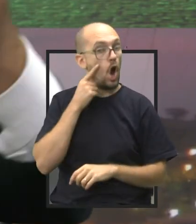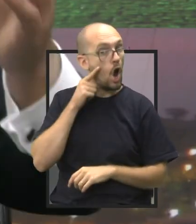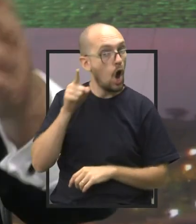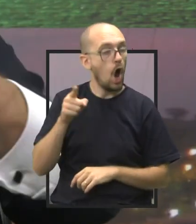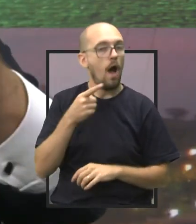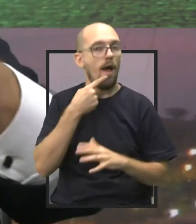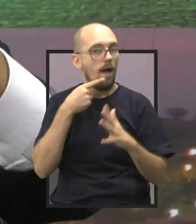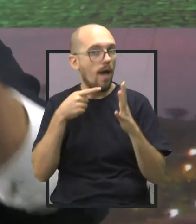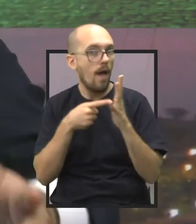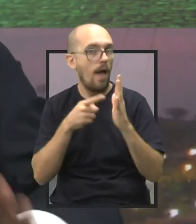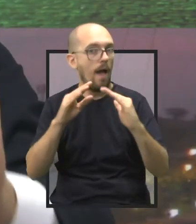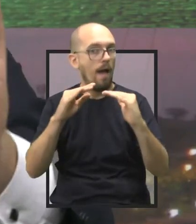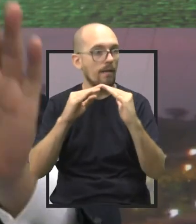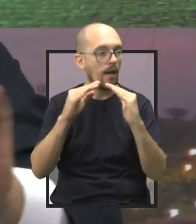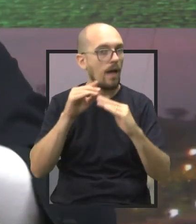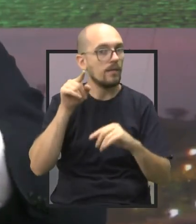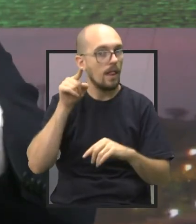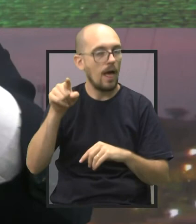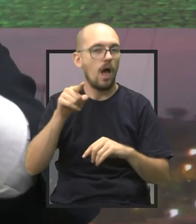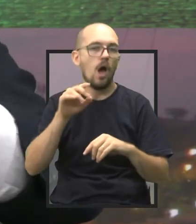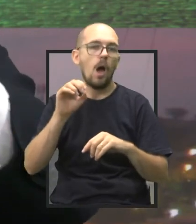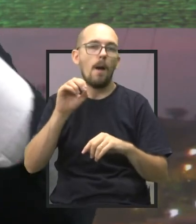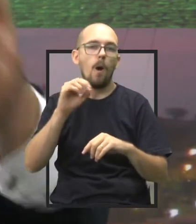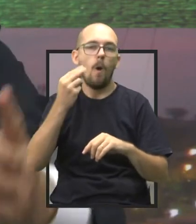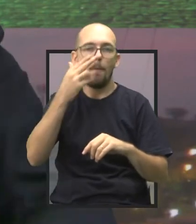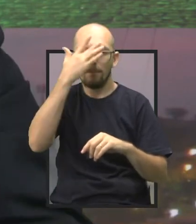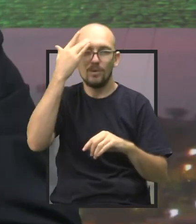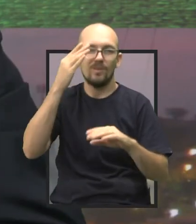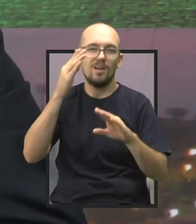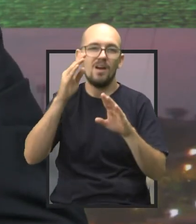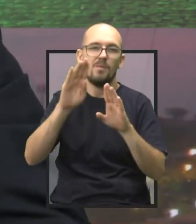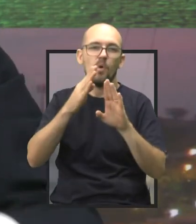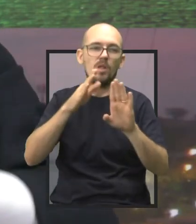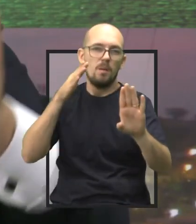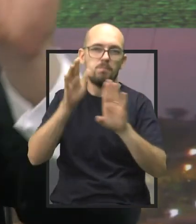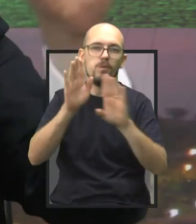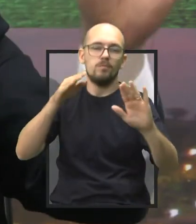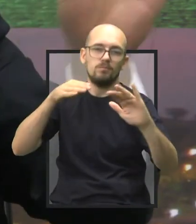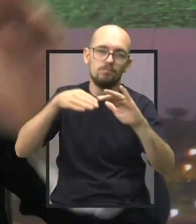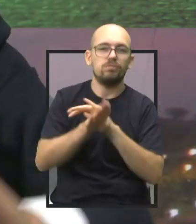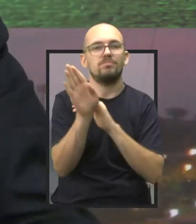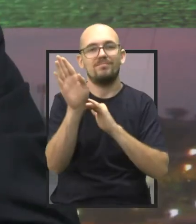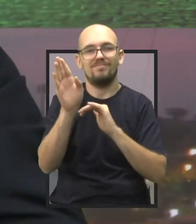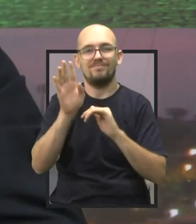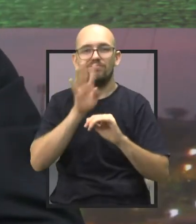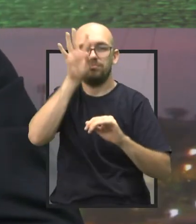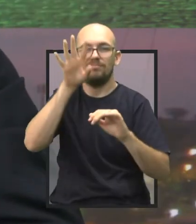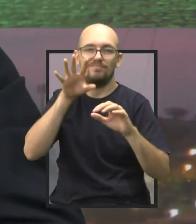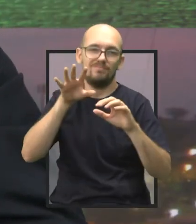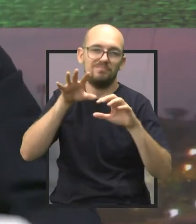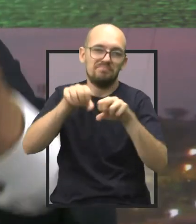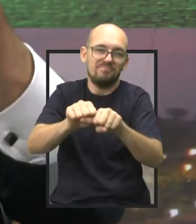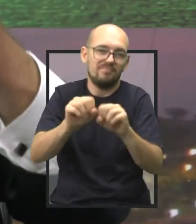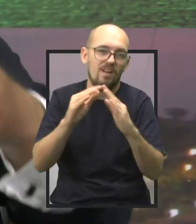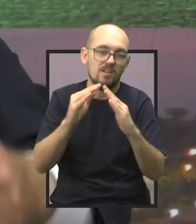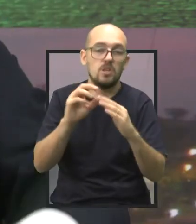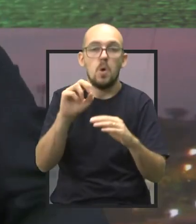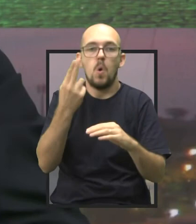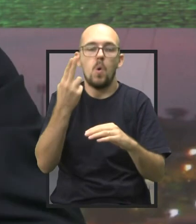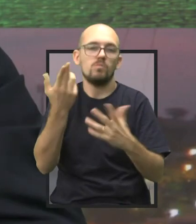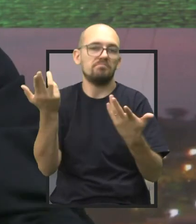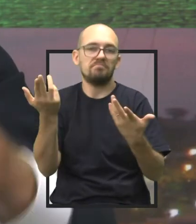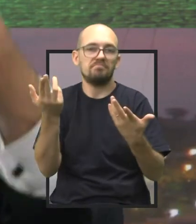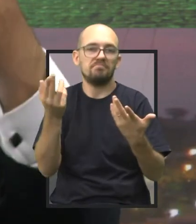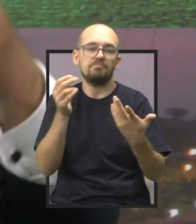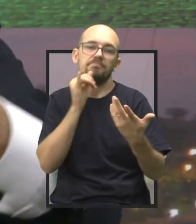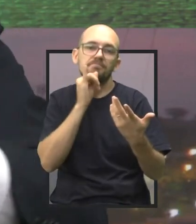tal, que a casa tal foi invadida ou foi vendida, né? A gente manda a assistente social lá para averiguar. Ela vai fazer um